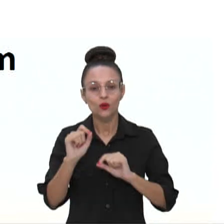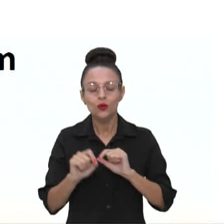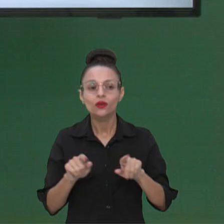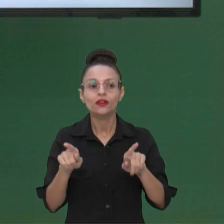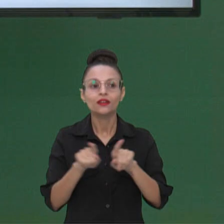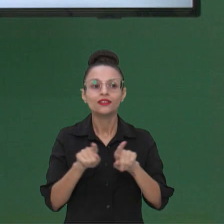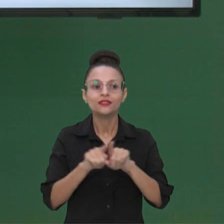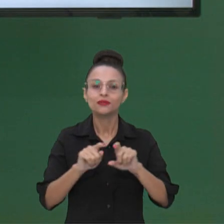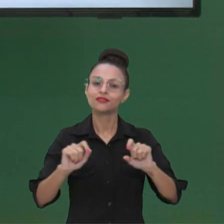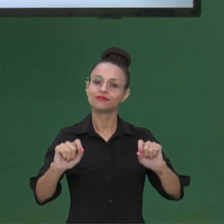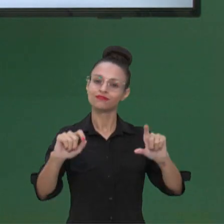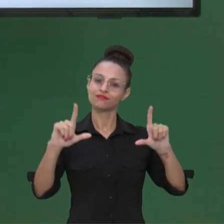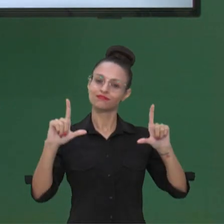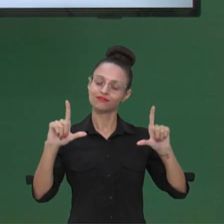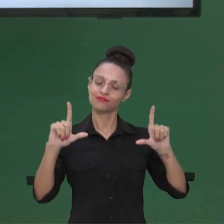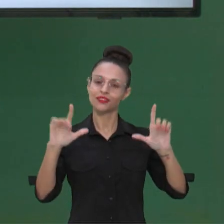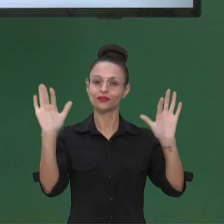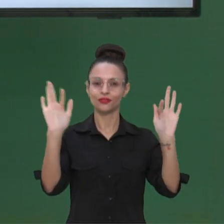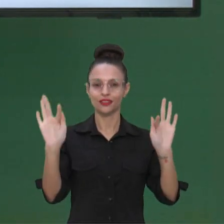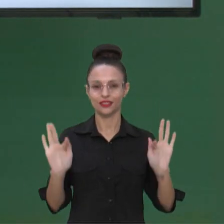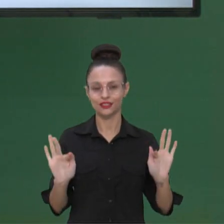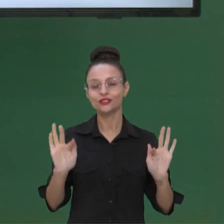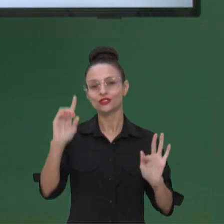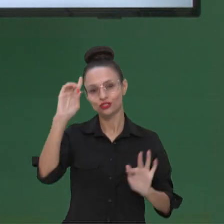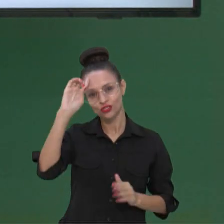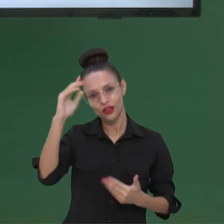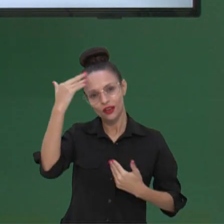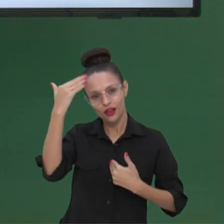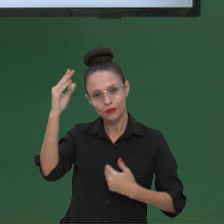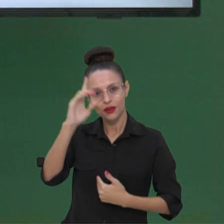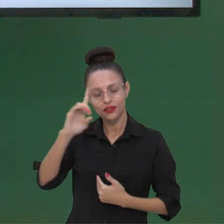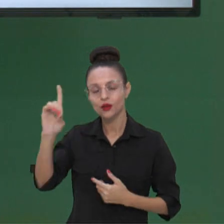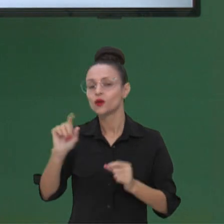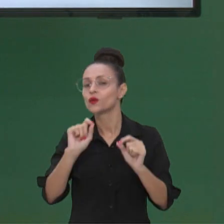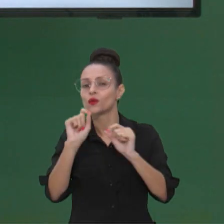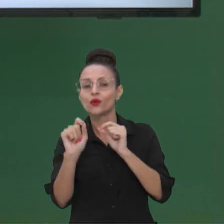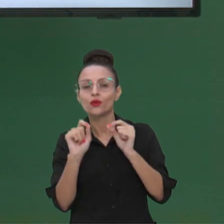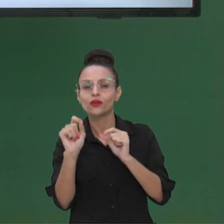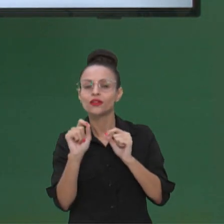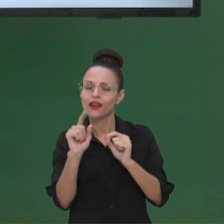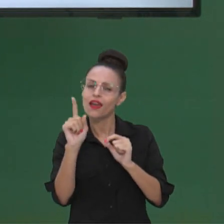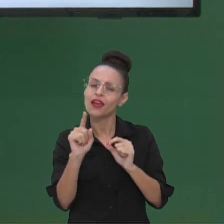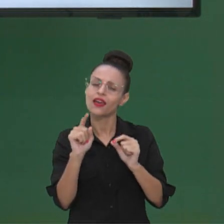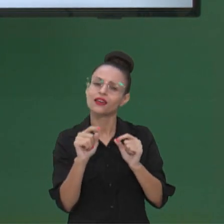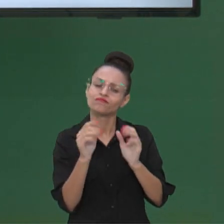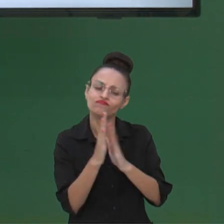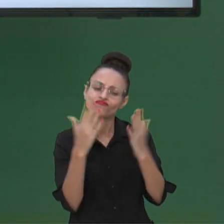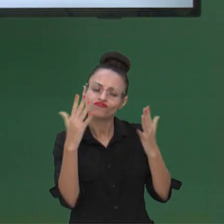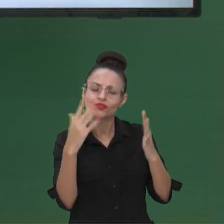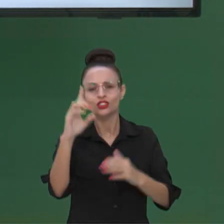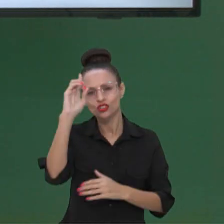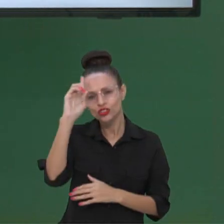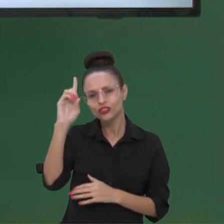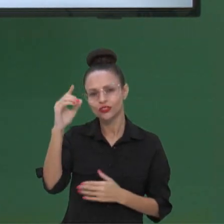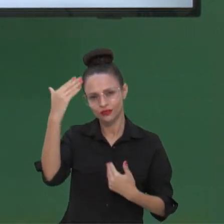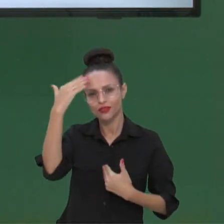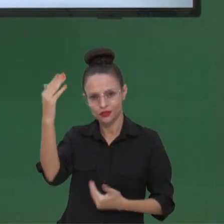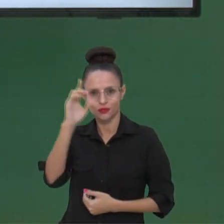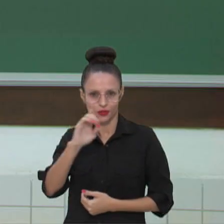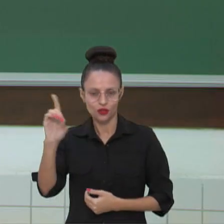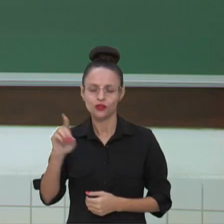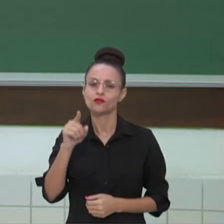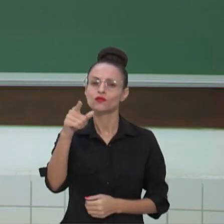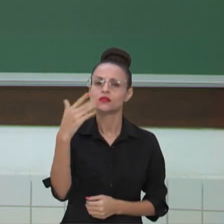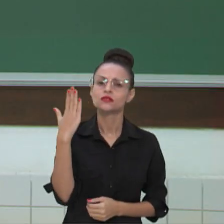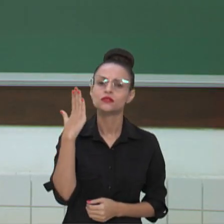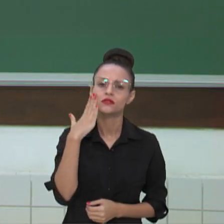de Feliz Dia de Ação de Graças, ou as felicitações pelo Thanksgiving, pelo Dia de Ação de Graças. Você